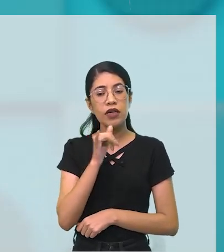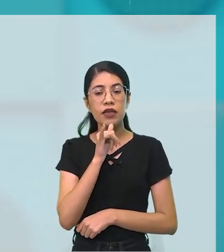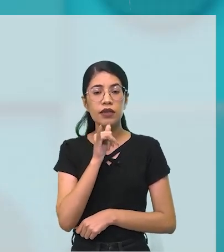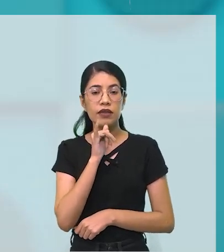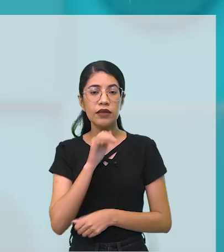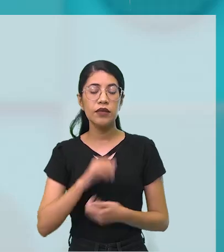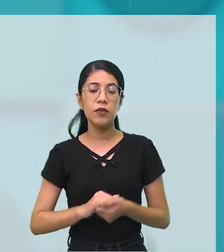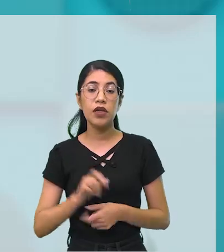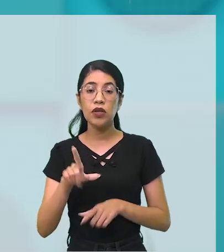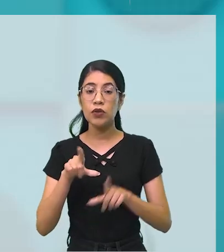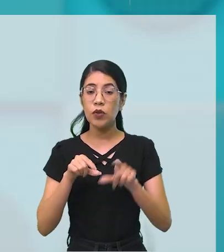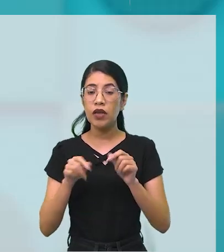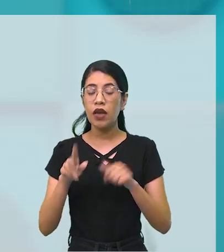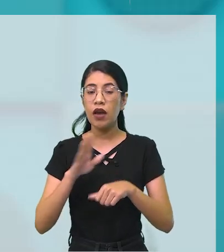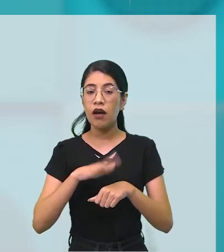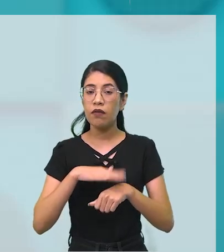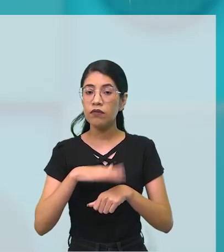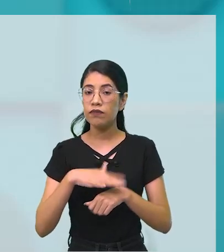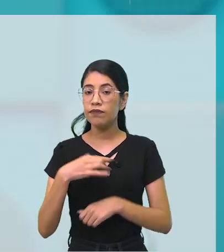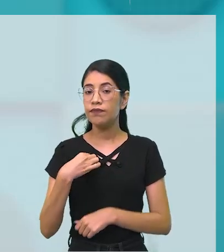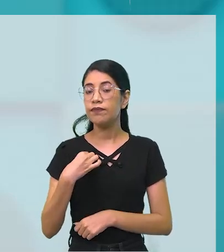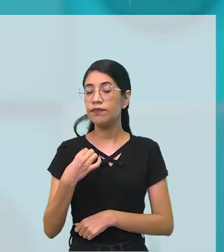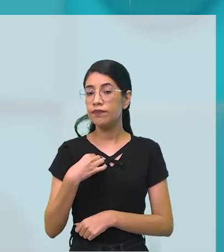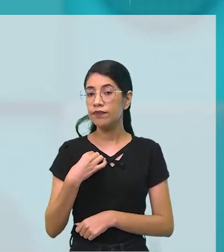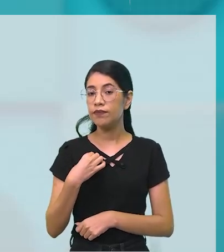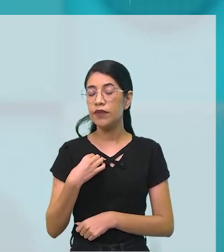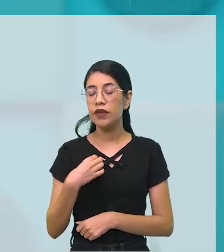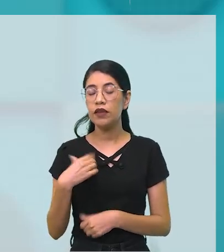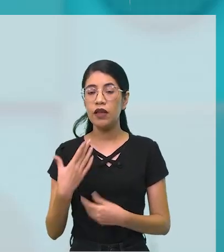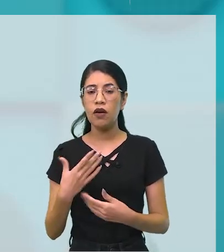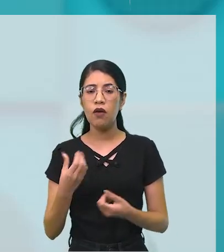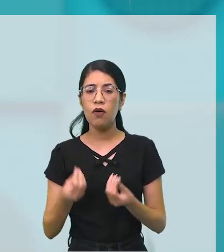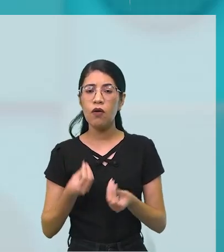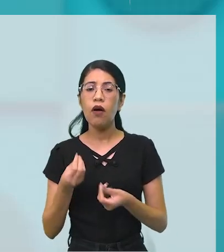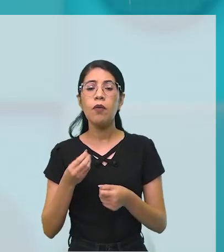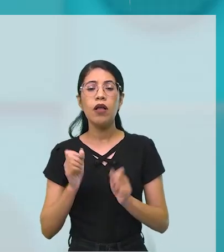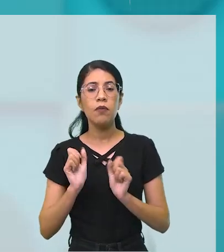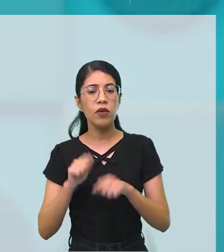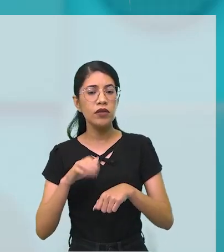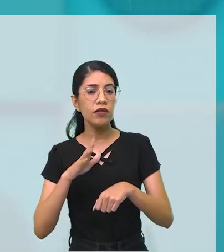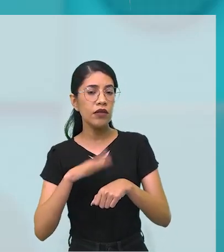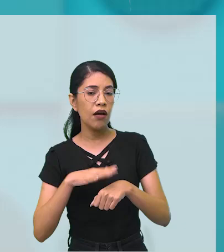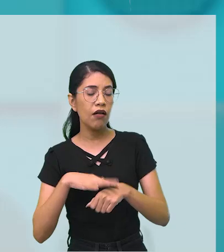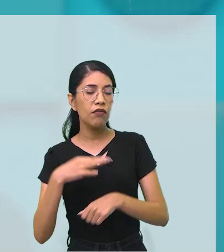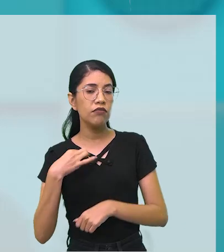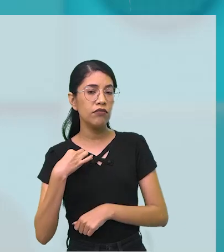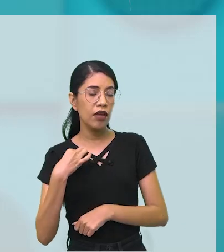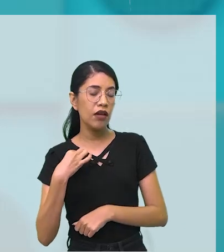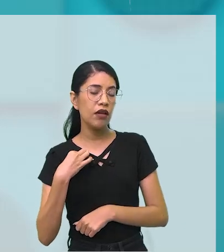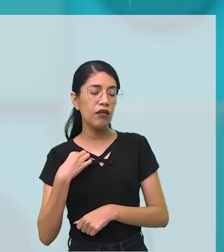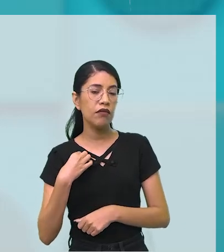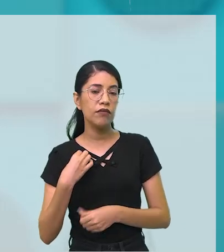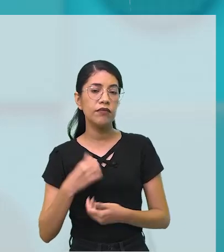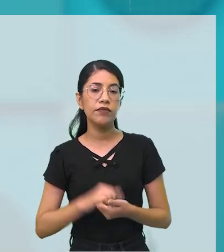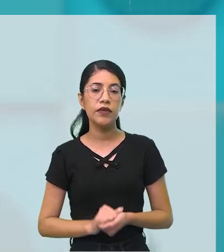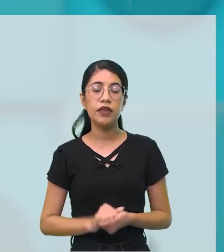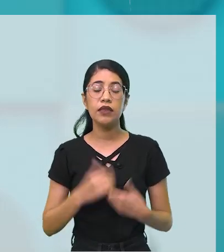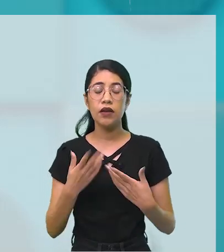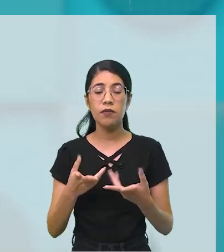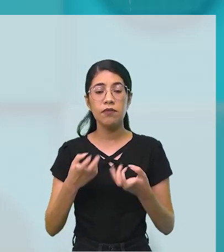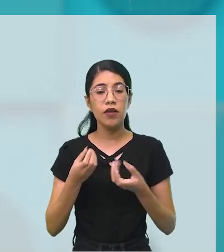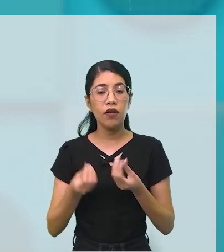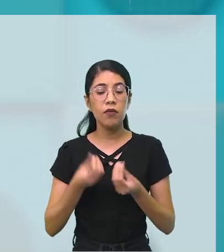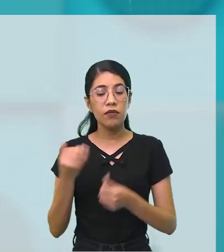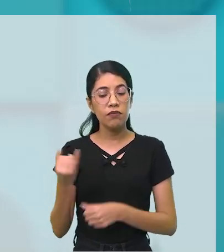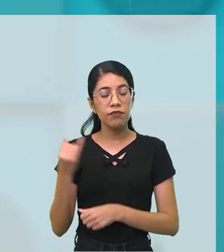por exemplo, escolher sua roupa. Será que a criança não tem uma autonomia de poder escolher sua roupa? Então, como é importante, de